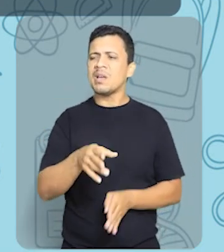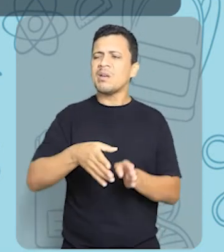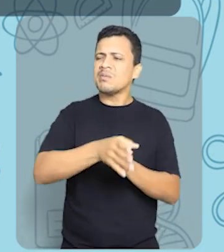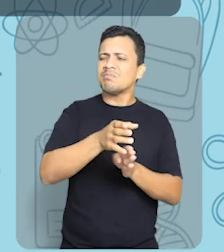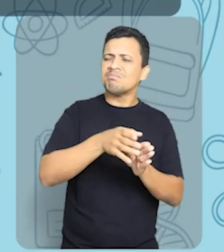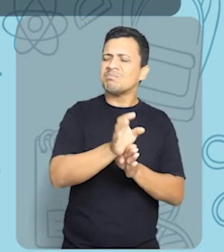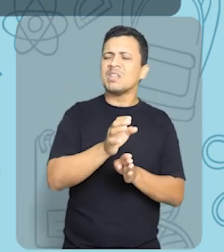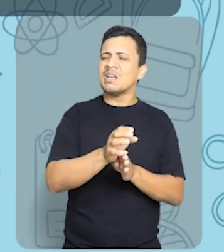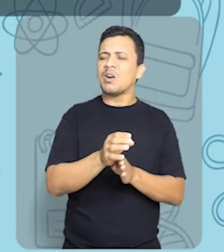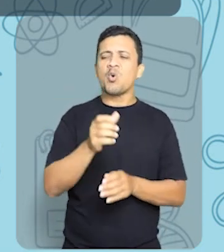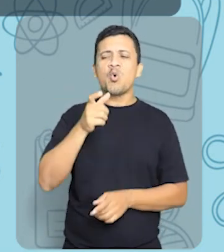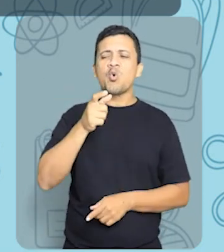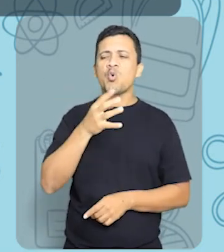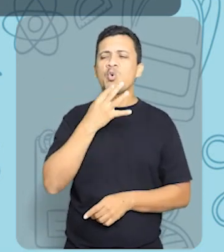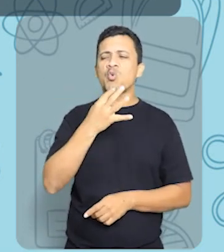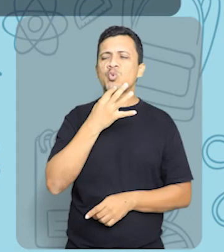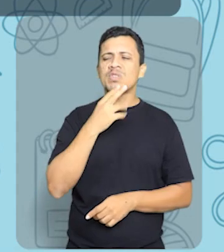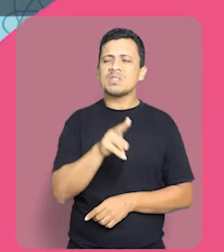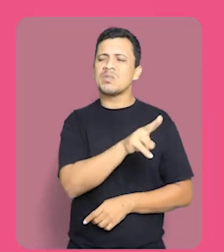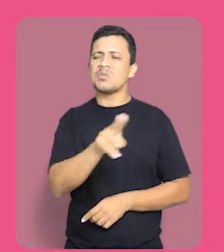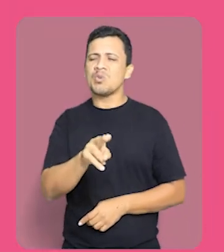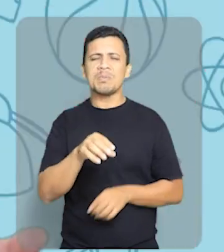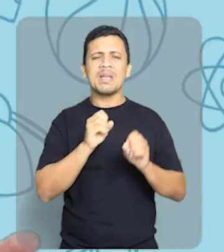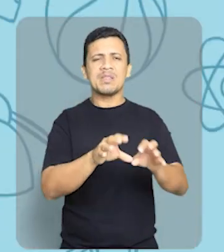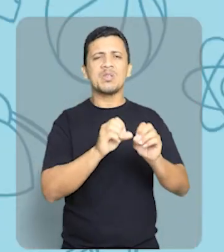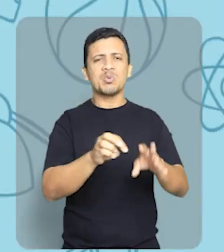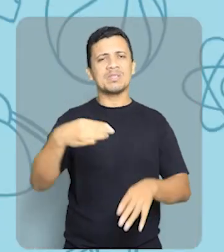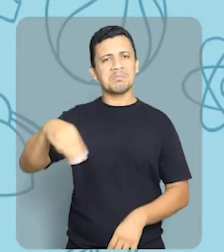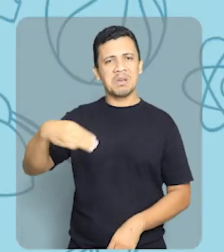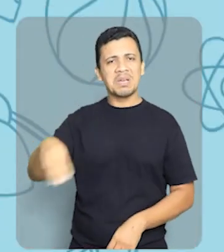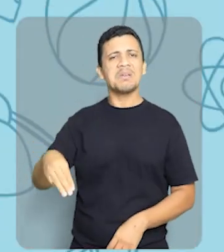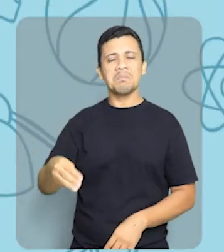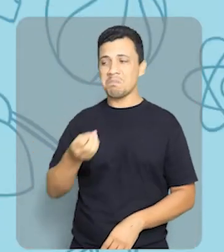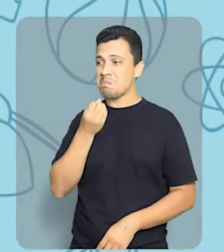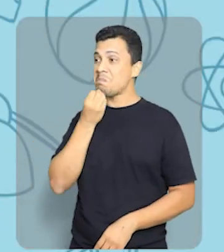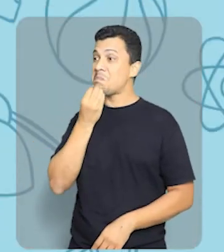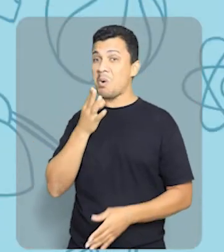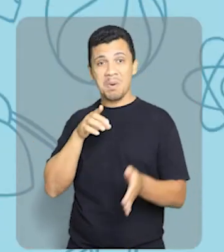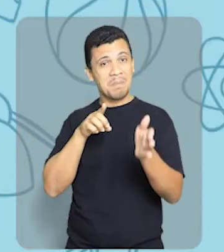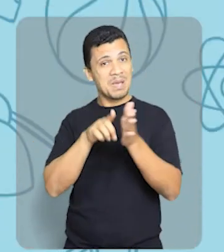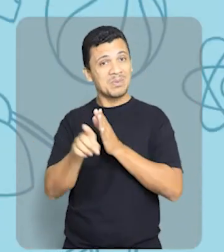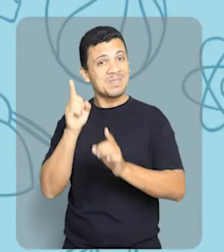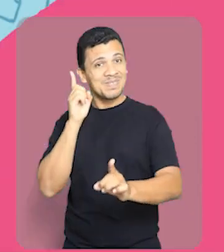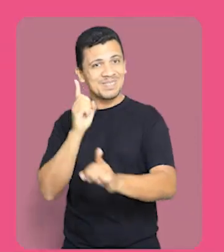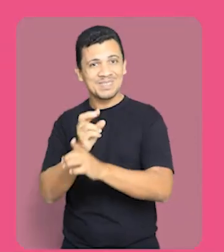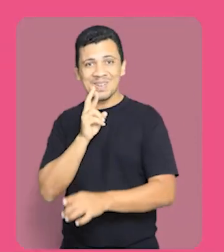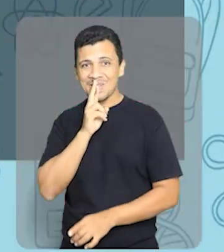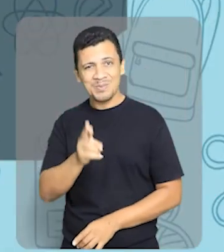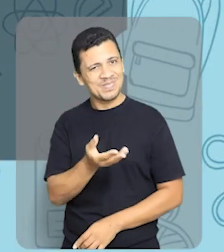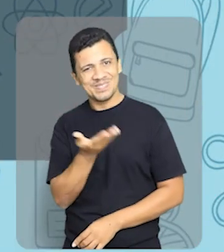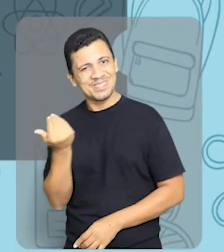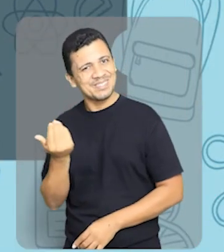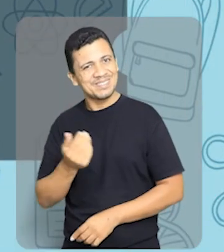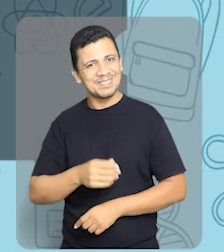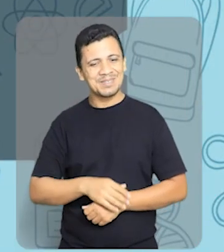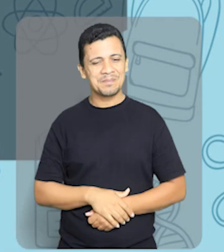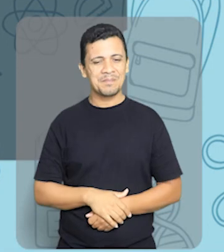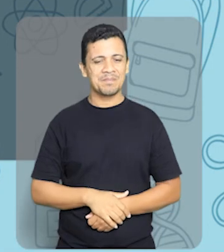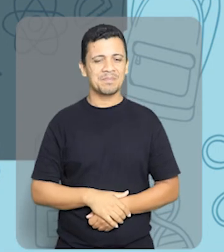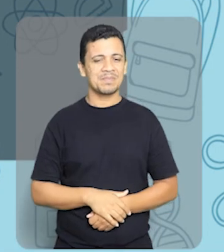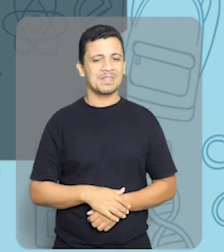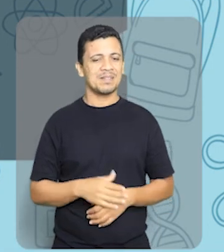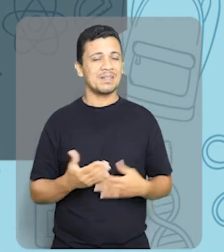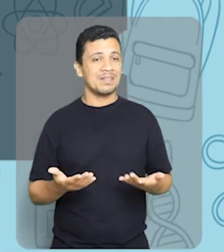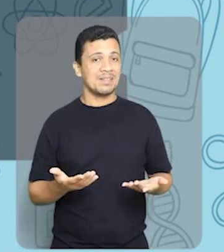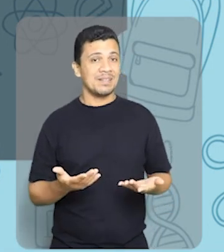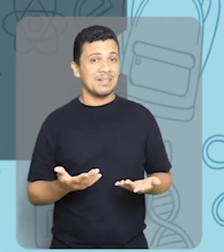interesse em conhecer os grandes nomes da educação do Maranhão? Boas perguntas, hein? Vamos descobrir as respostas? Então, a gente